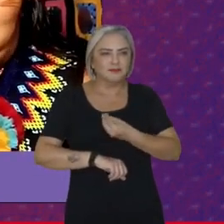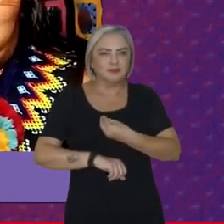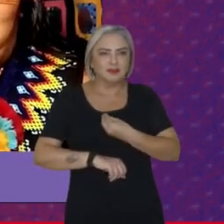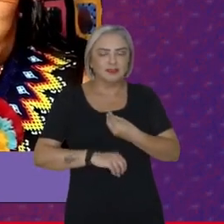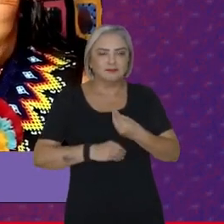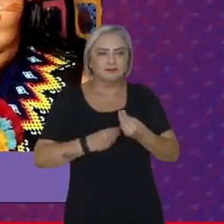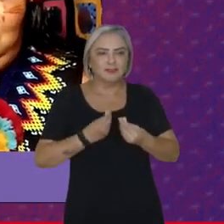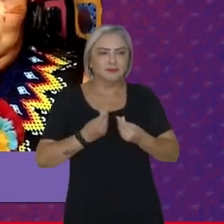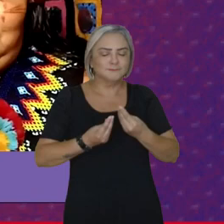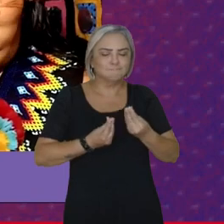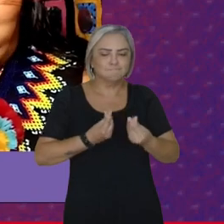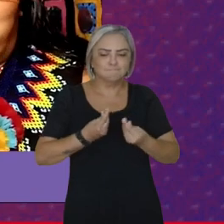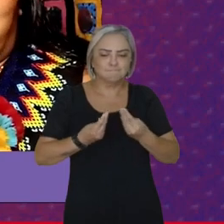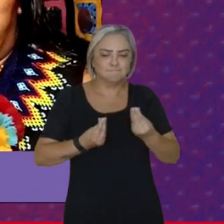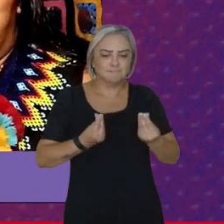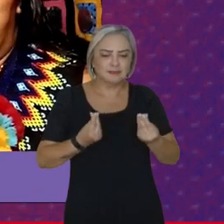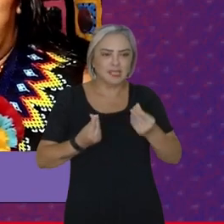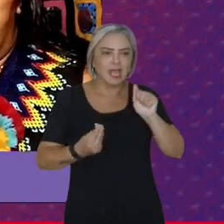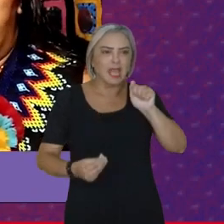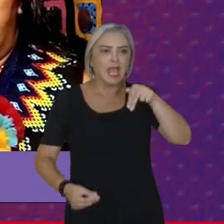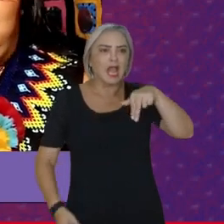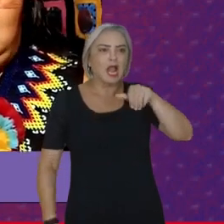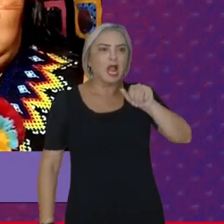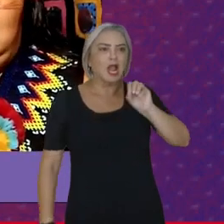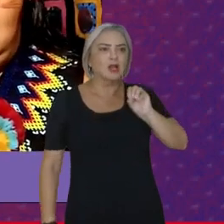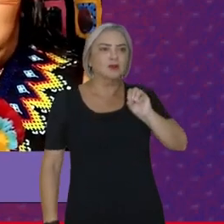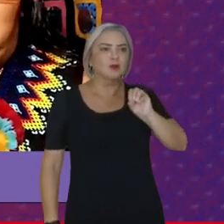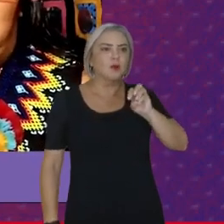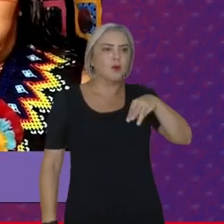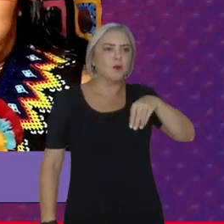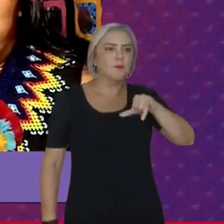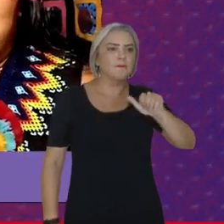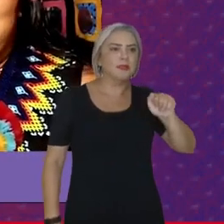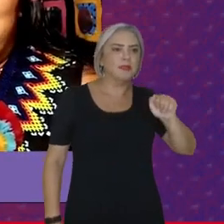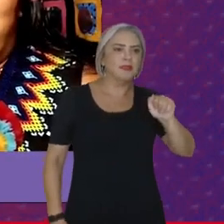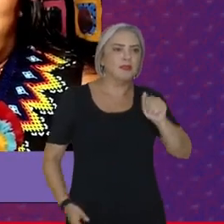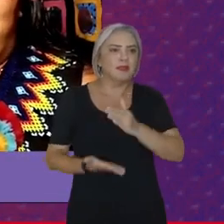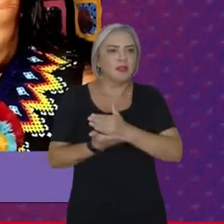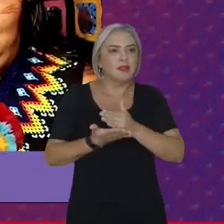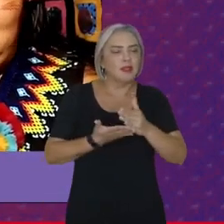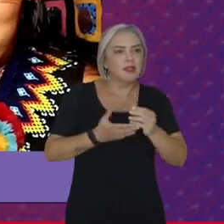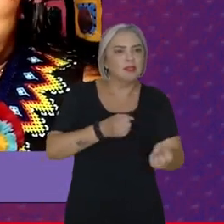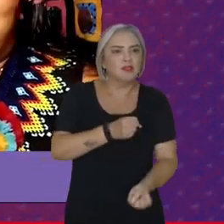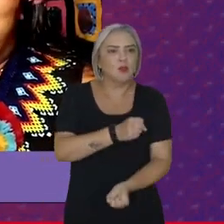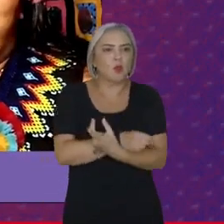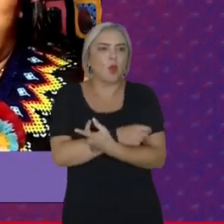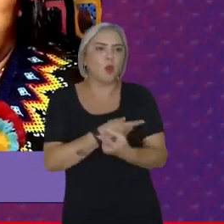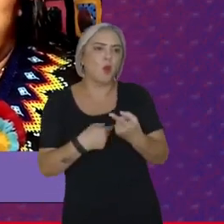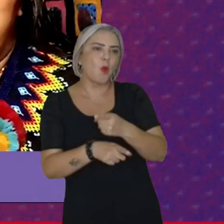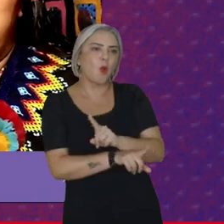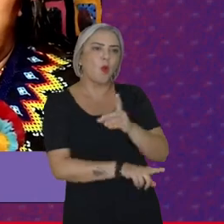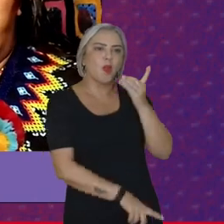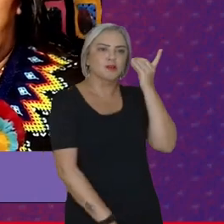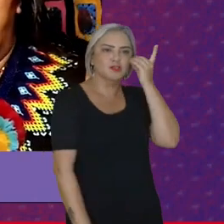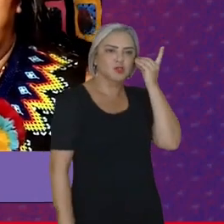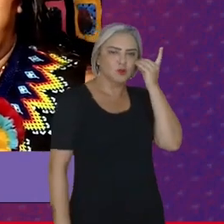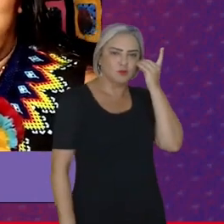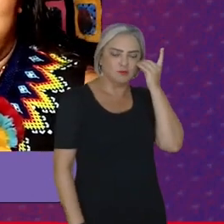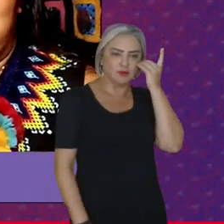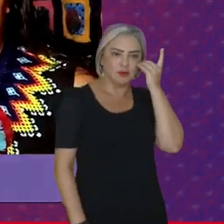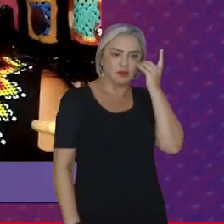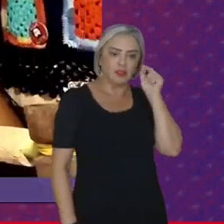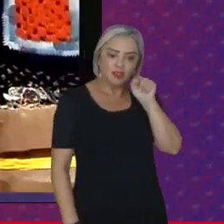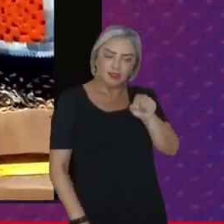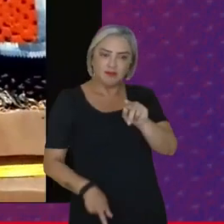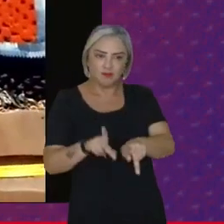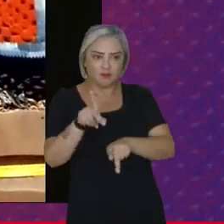anomia desde do golpe contra a presidenta Dilma e o